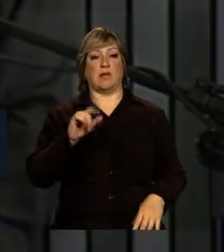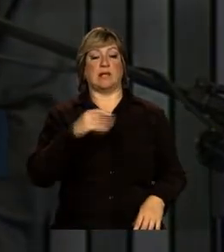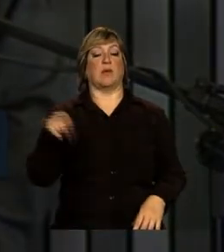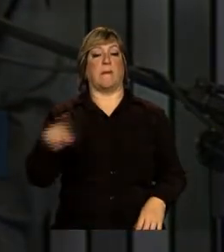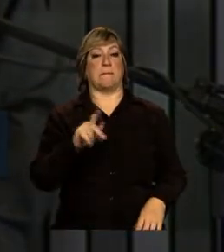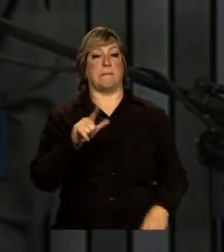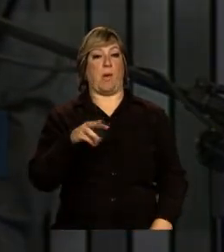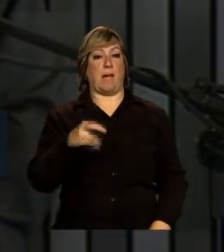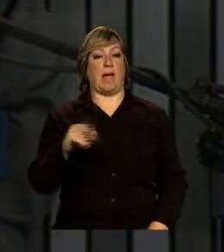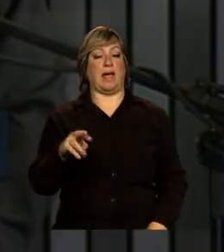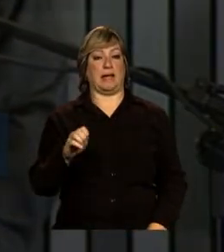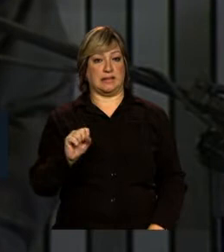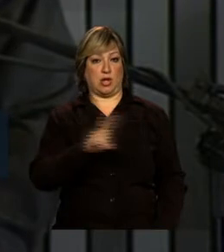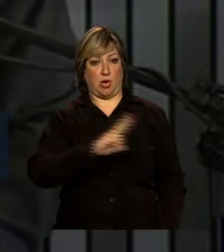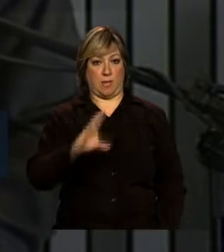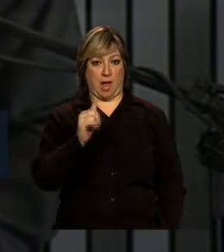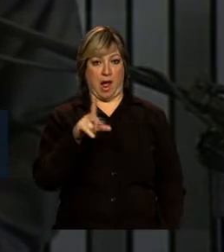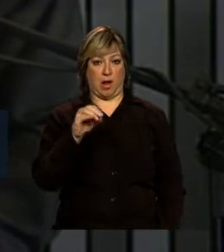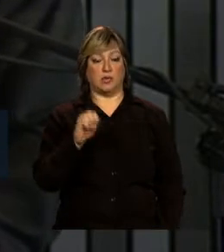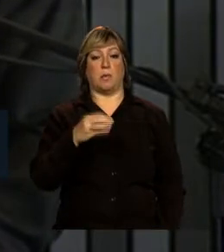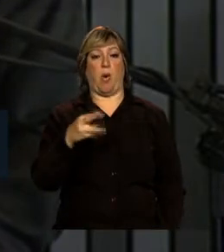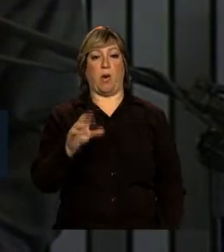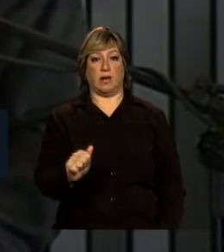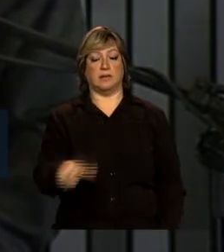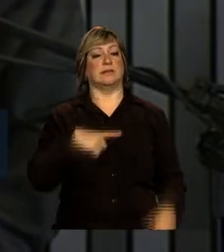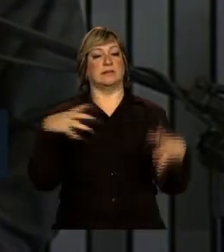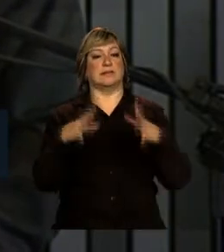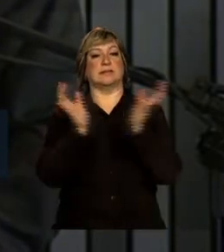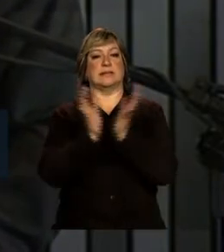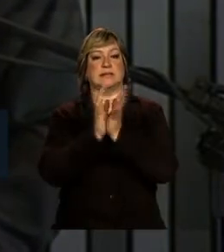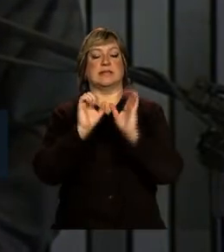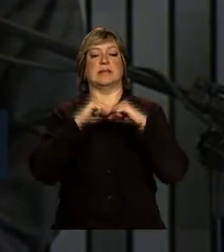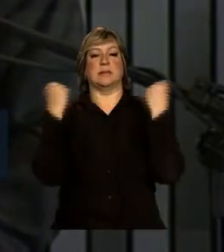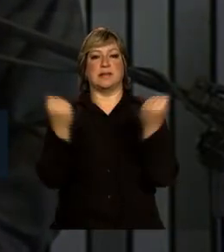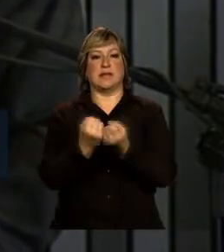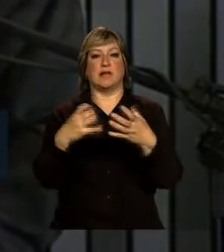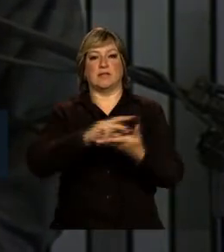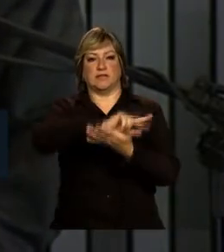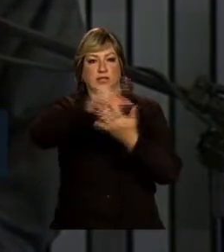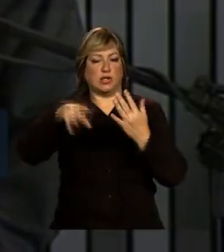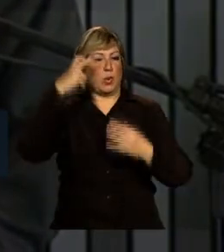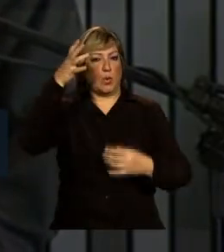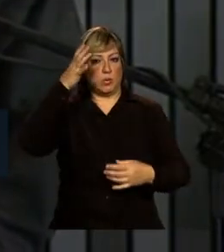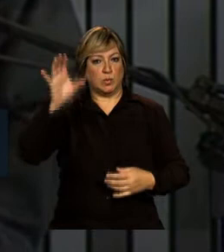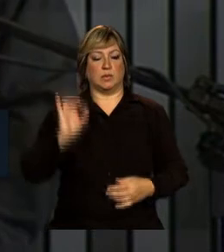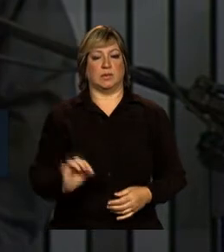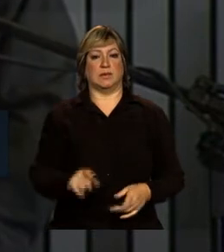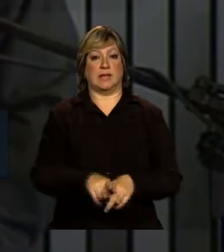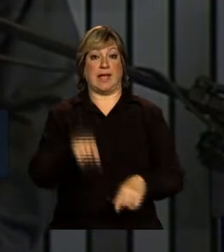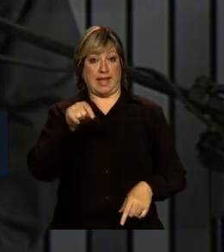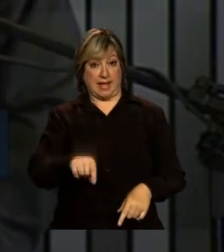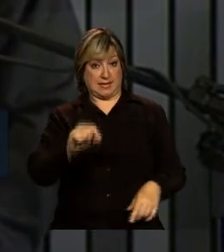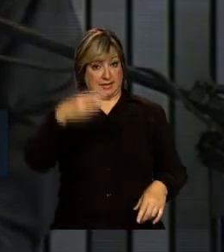à época, Dr. Carlos Moura, intitulado Seminário Internacional de Religiões Afro-Americanas e Diversidade Cultural.